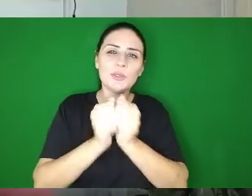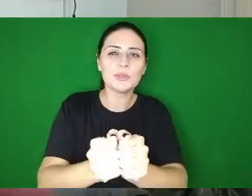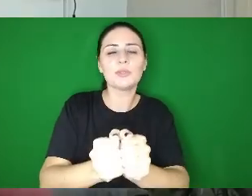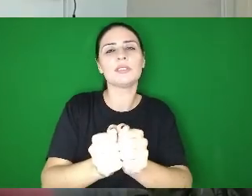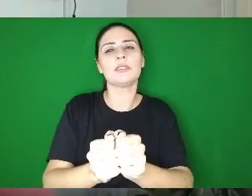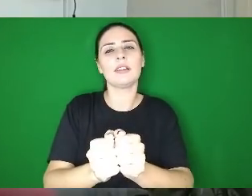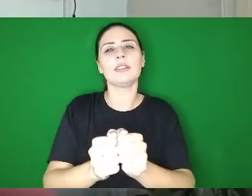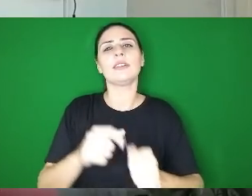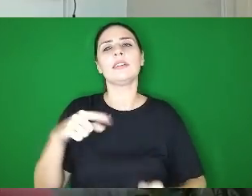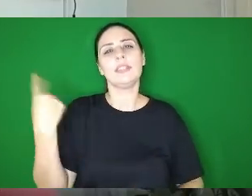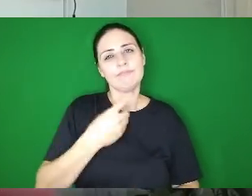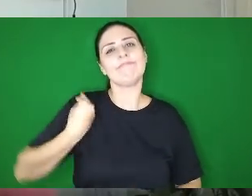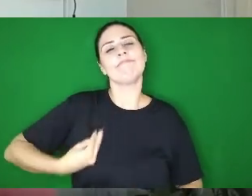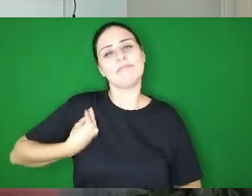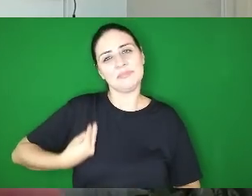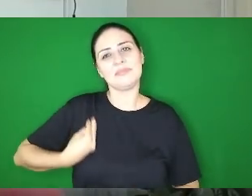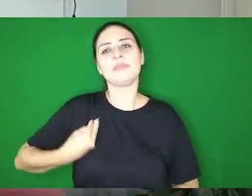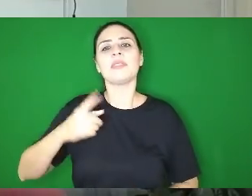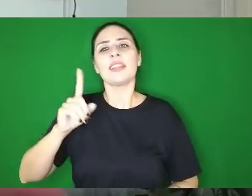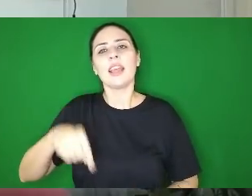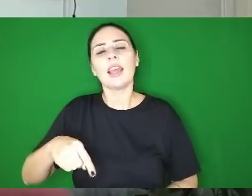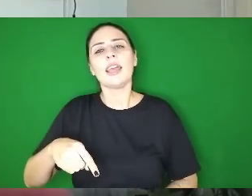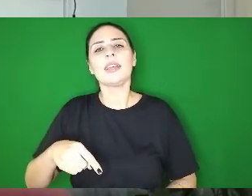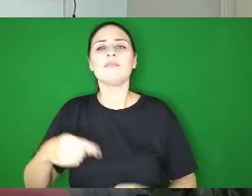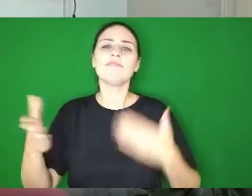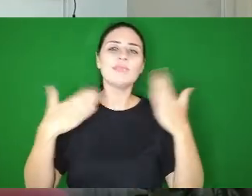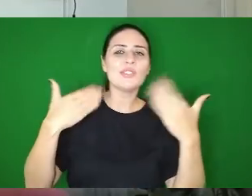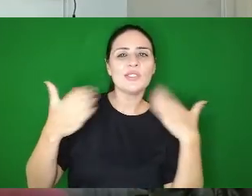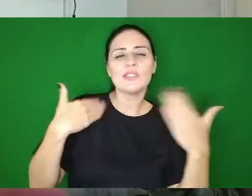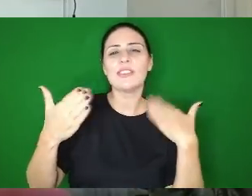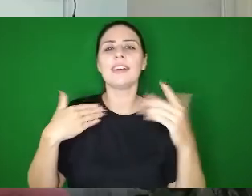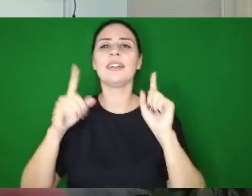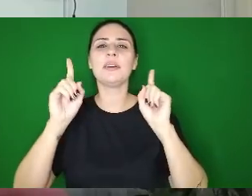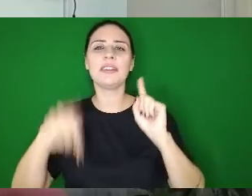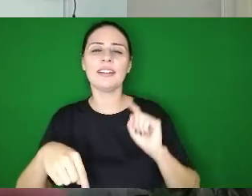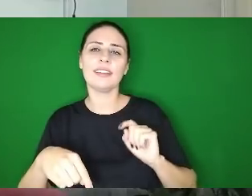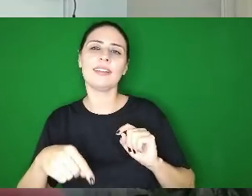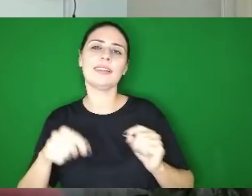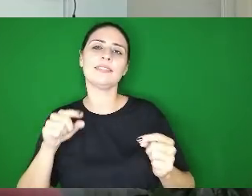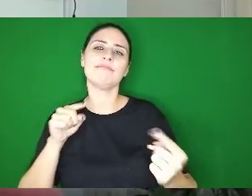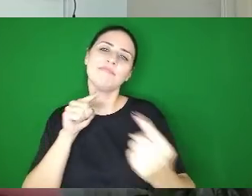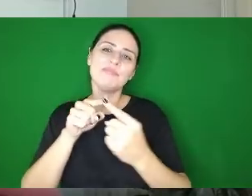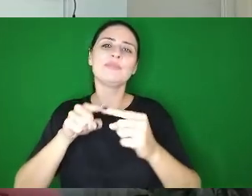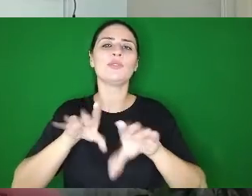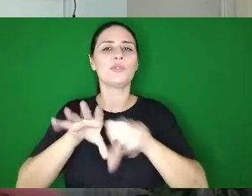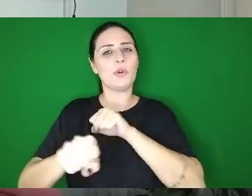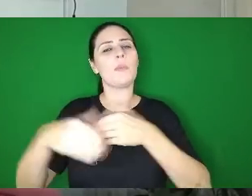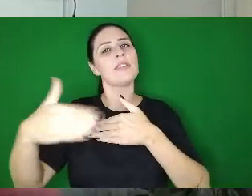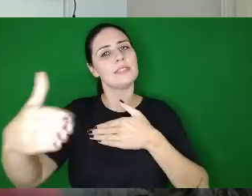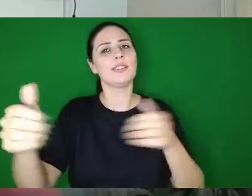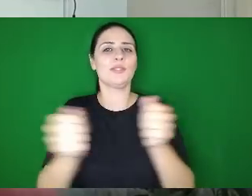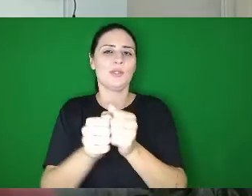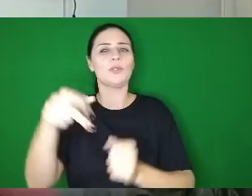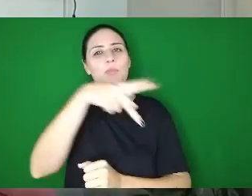estaremos ali verificando um diálogo para manter algumas formações com a professora, junto com